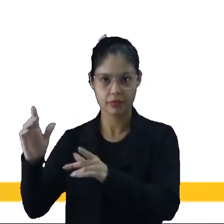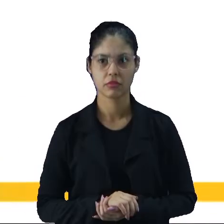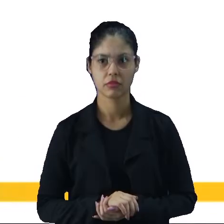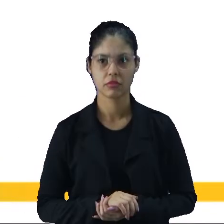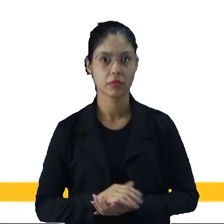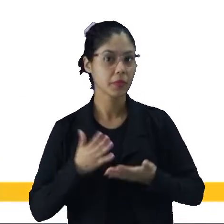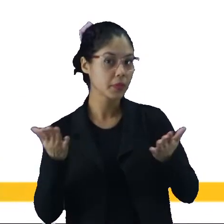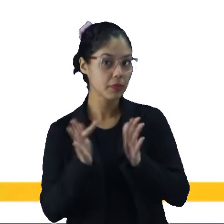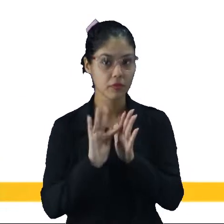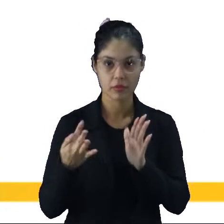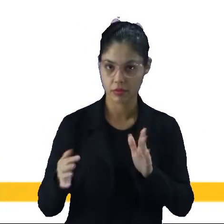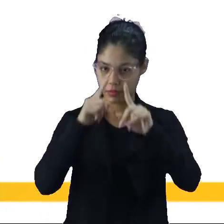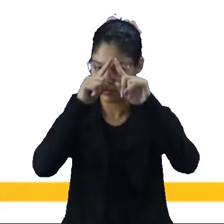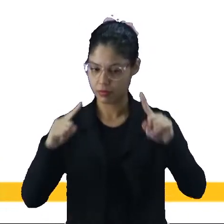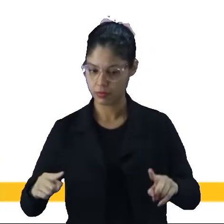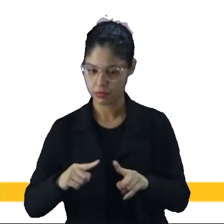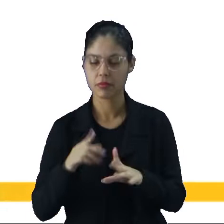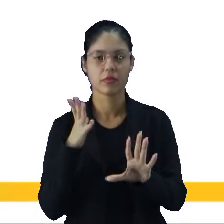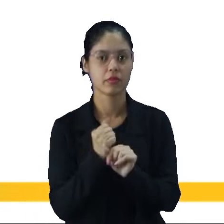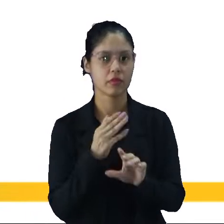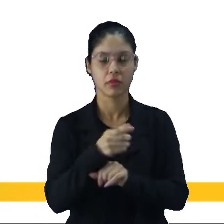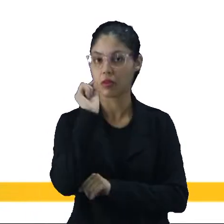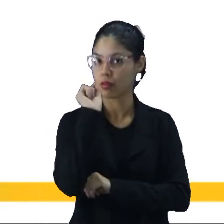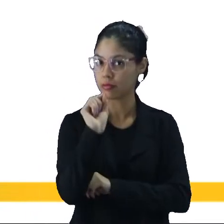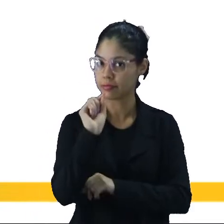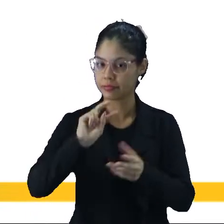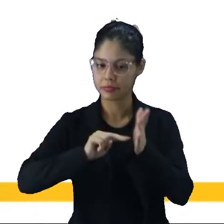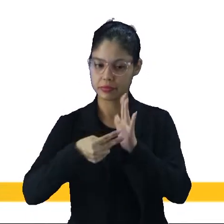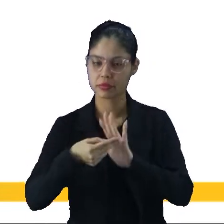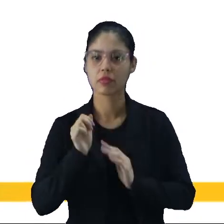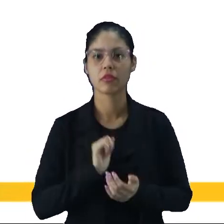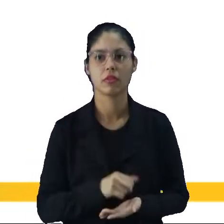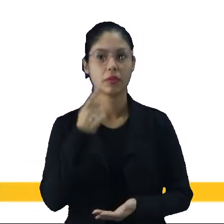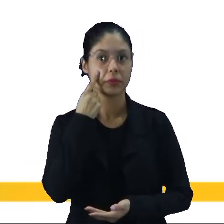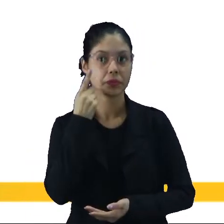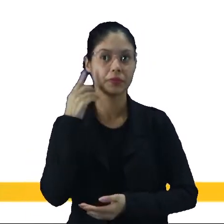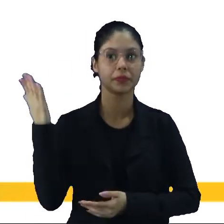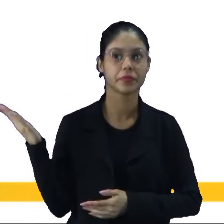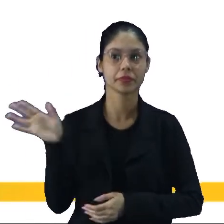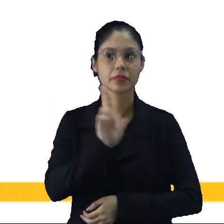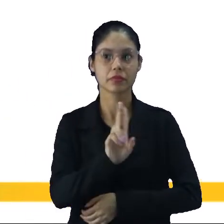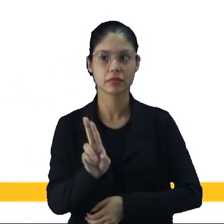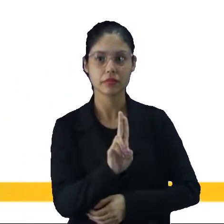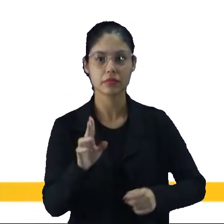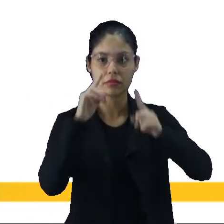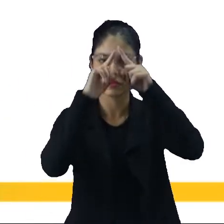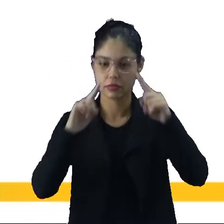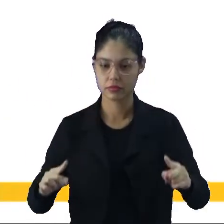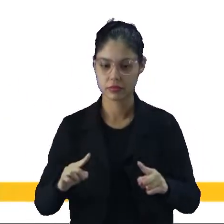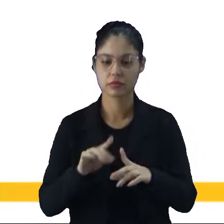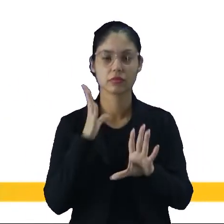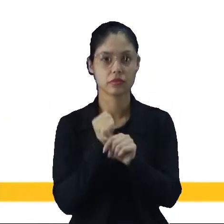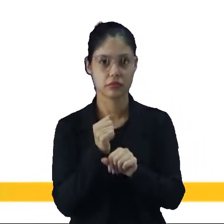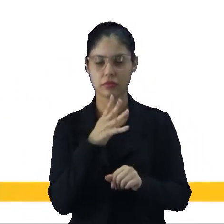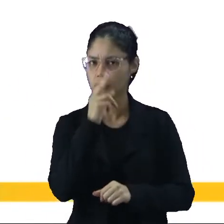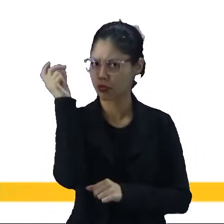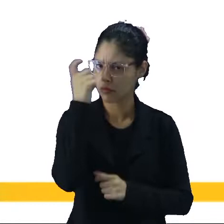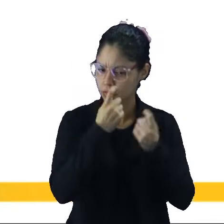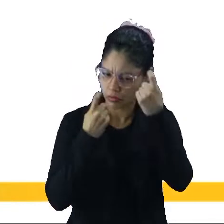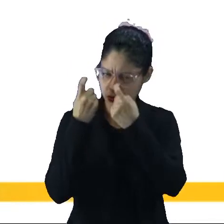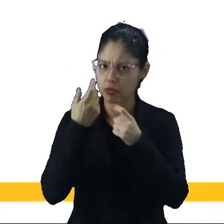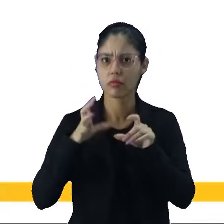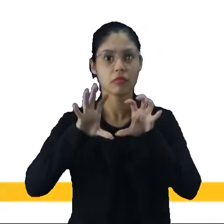certinho? Funções trigonométricas. Então, o que significa isso, pessoal? Olha aqui o nome, funções trigonométricas. Não se preocupe